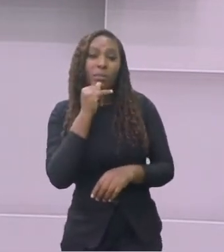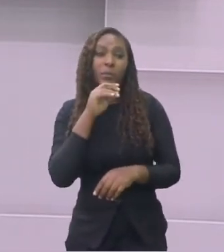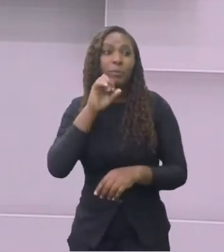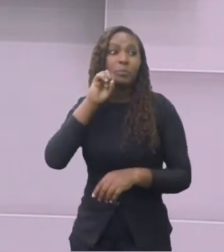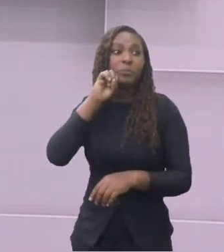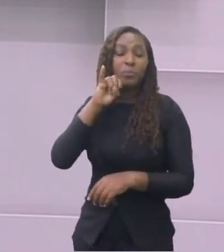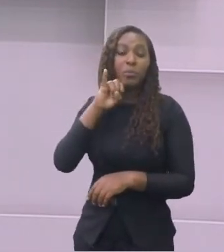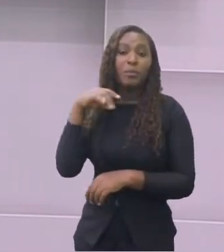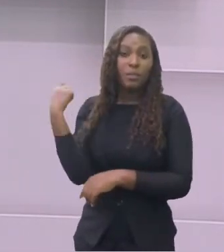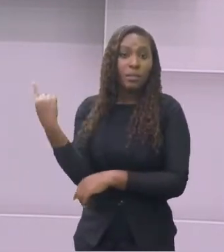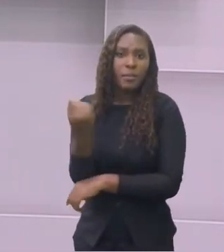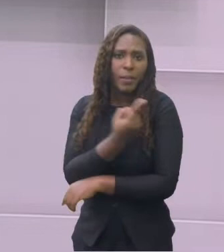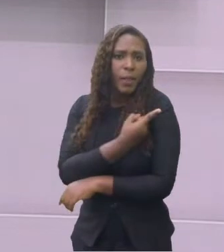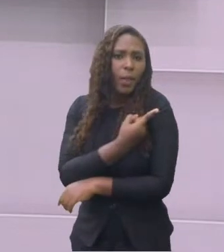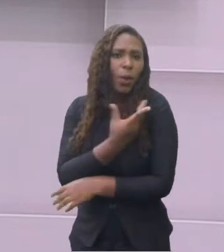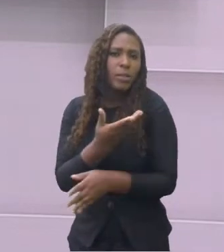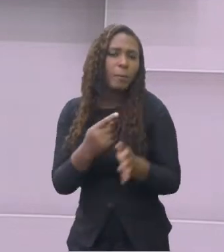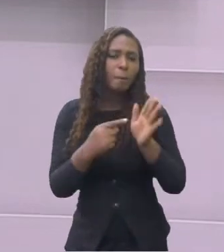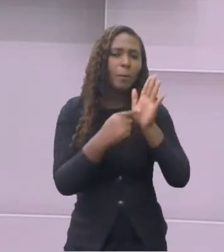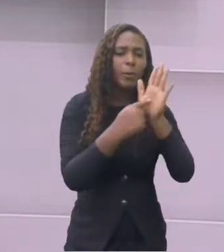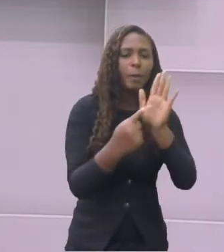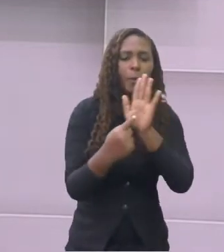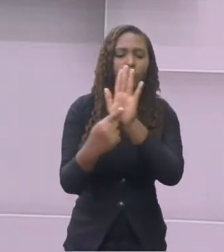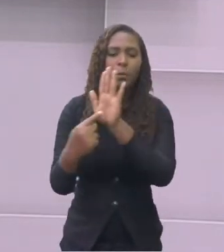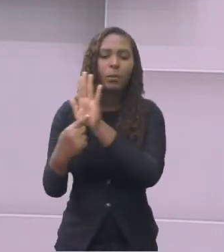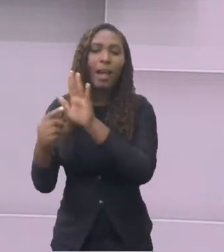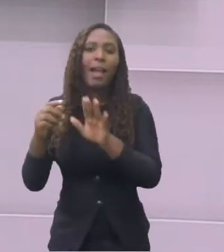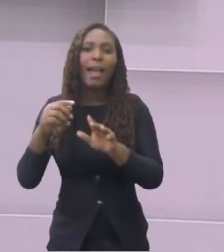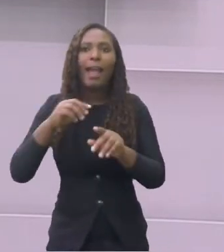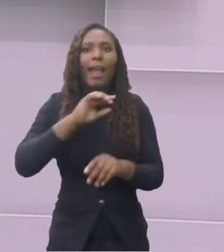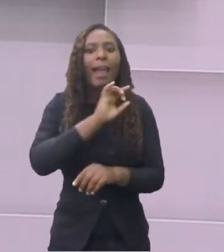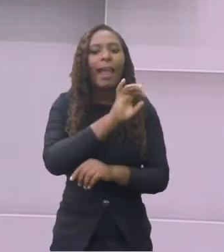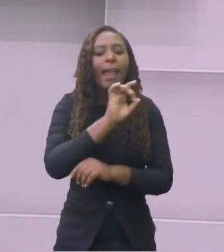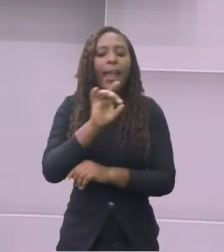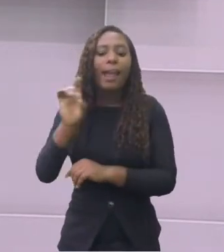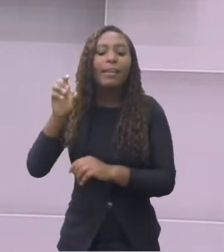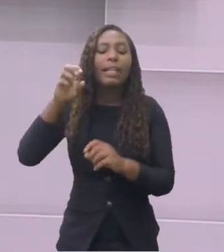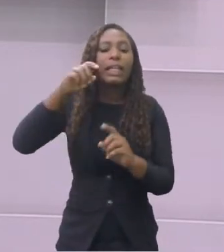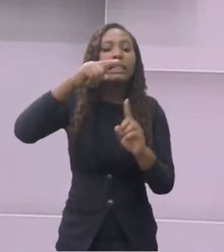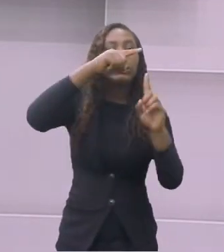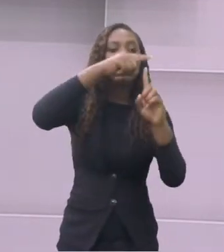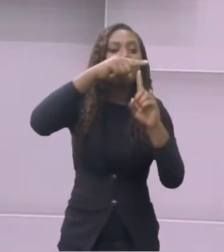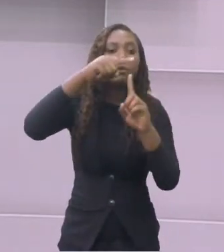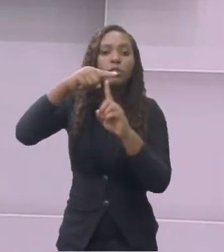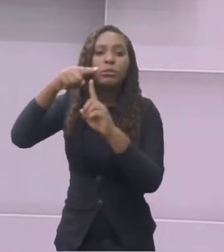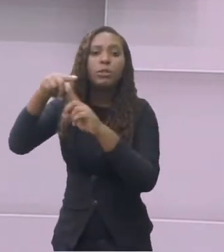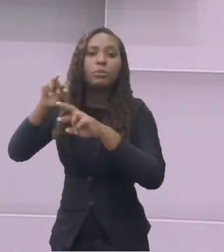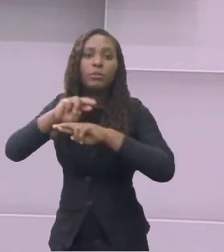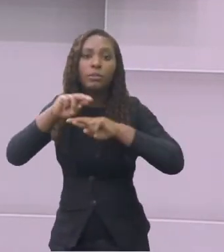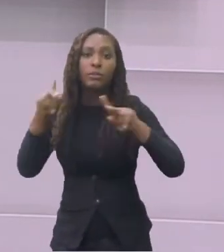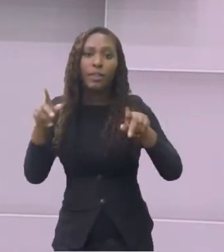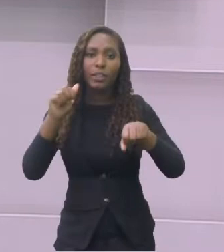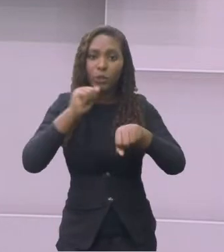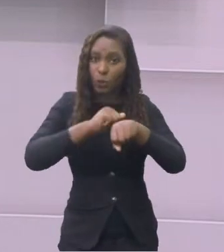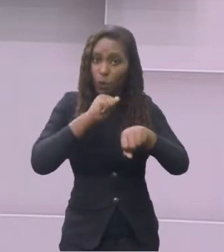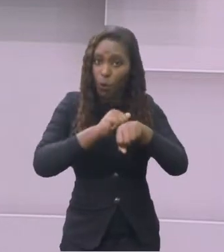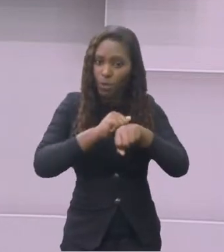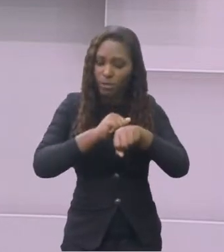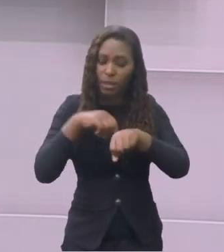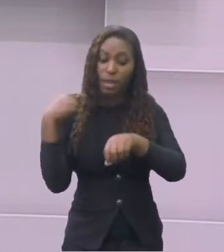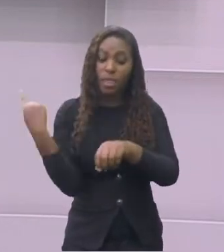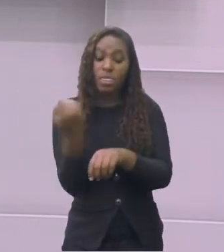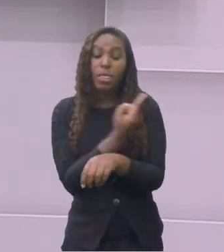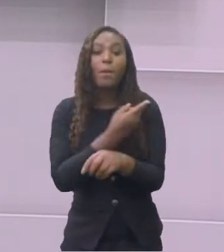cada tipo, cada grupo de rochas, nós poderemos perceber realmente a utilidade